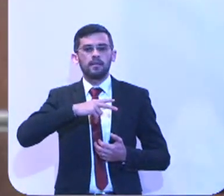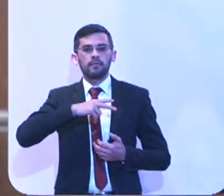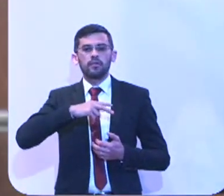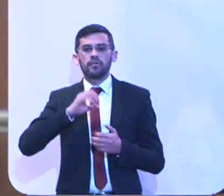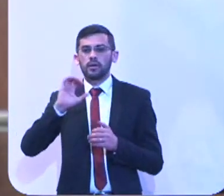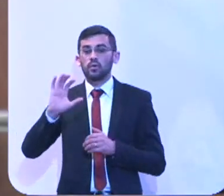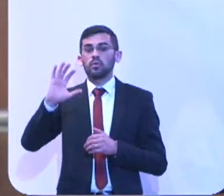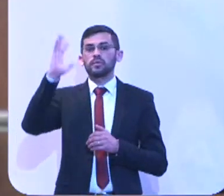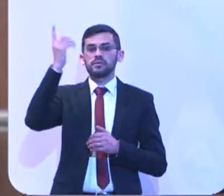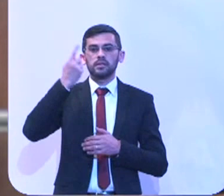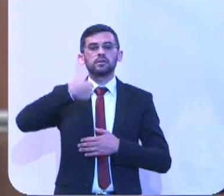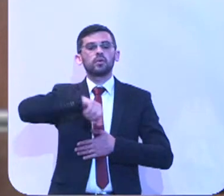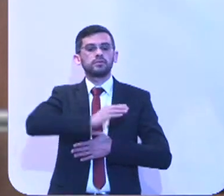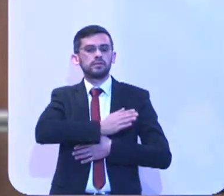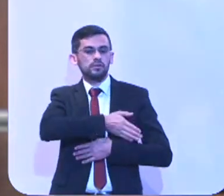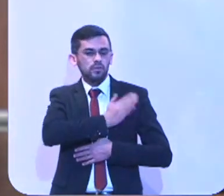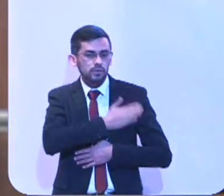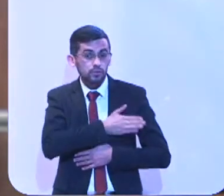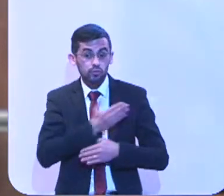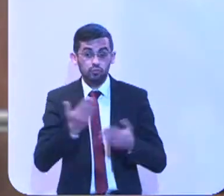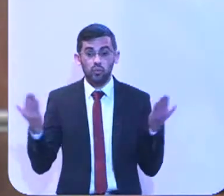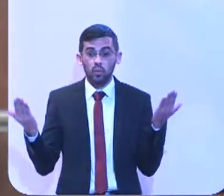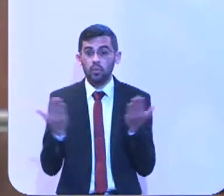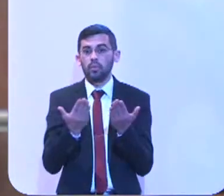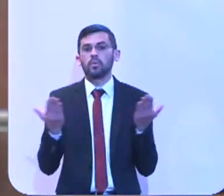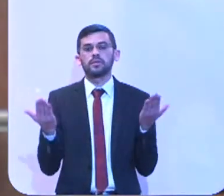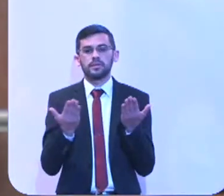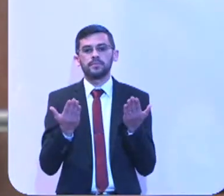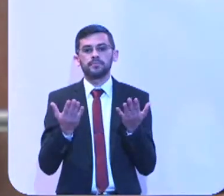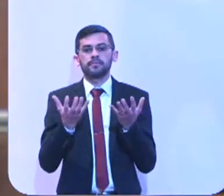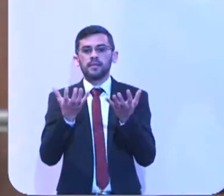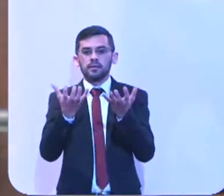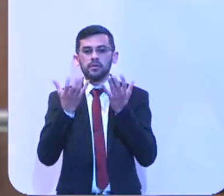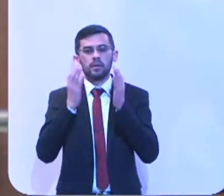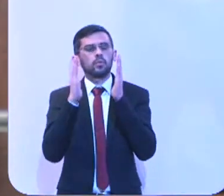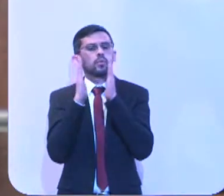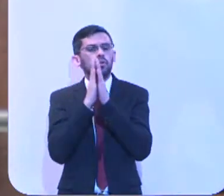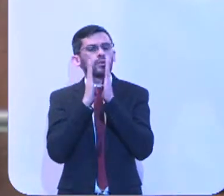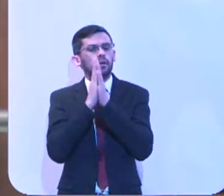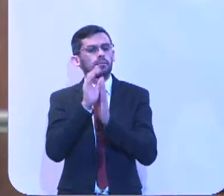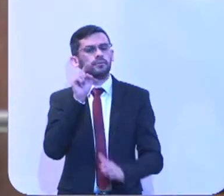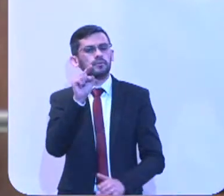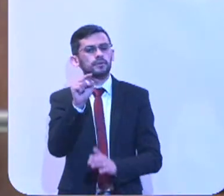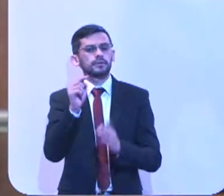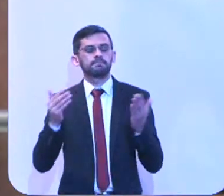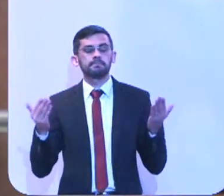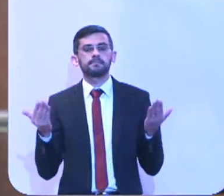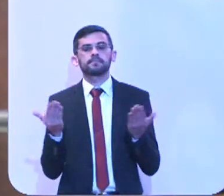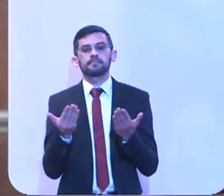vai chegar nos nossos corações hoje. Eu quero orar por você agora.